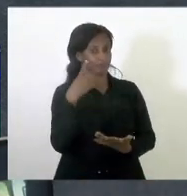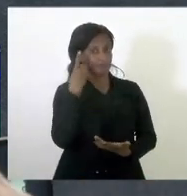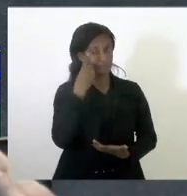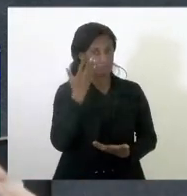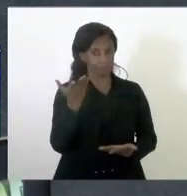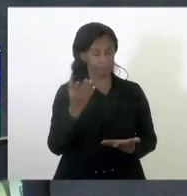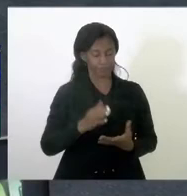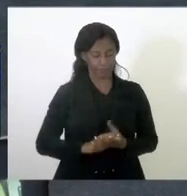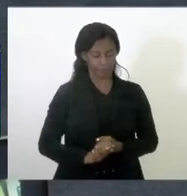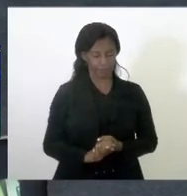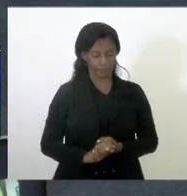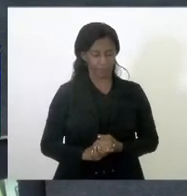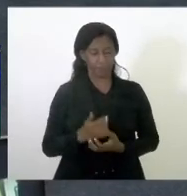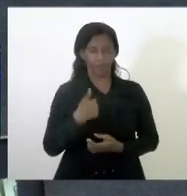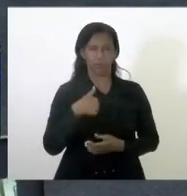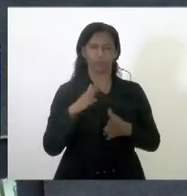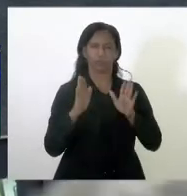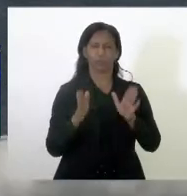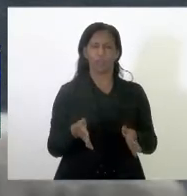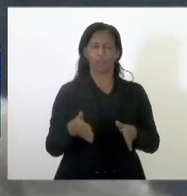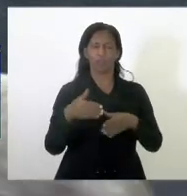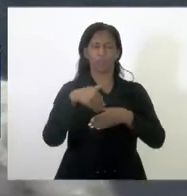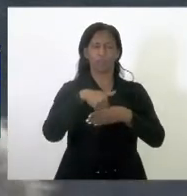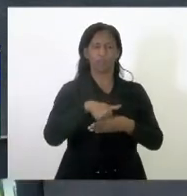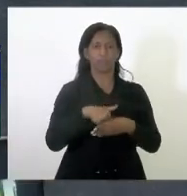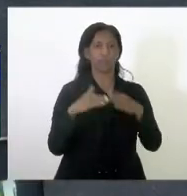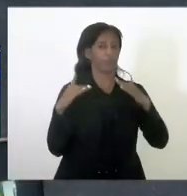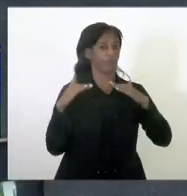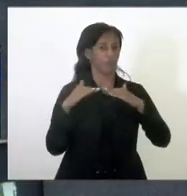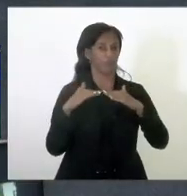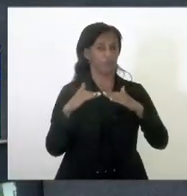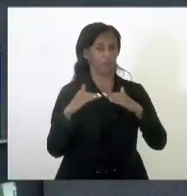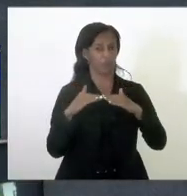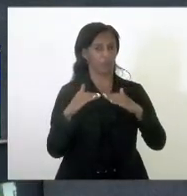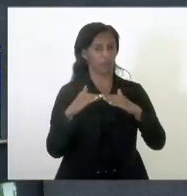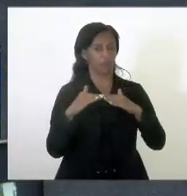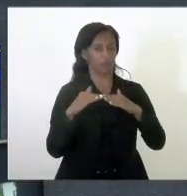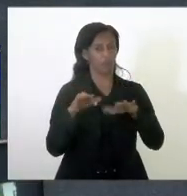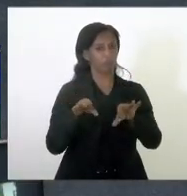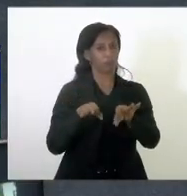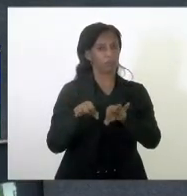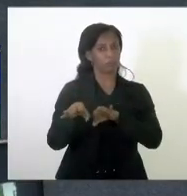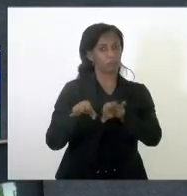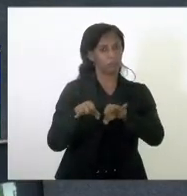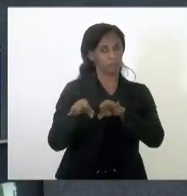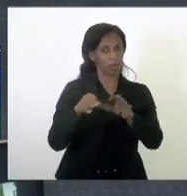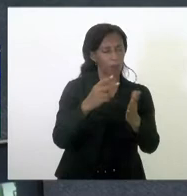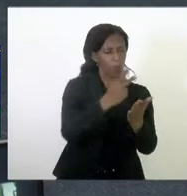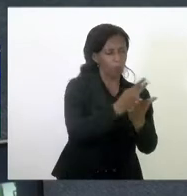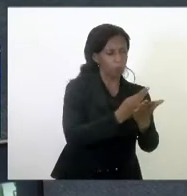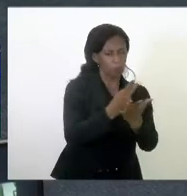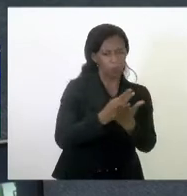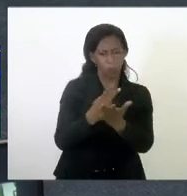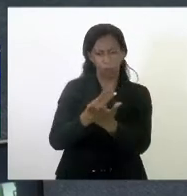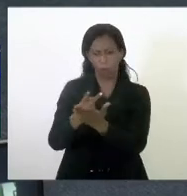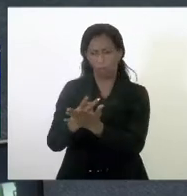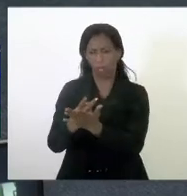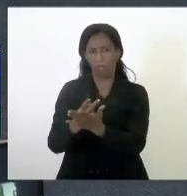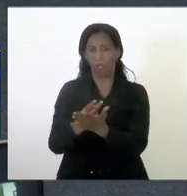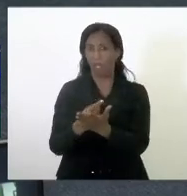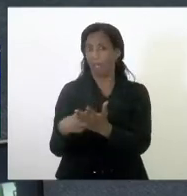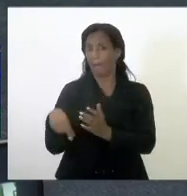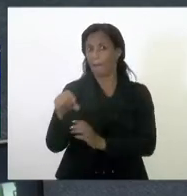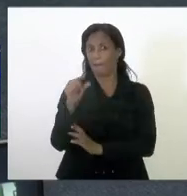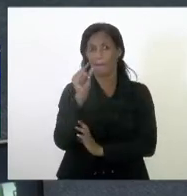que eu já votei favorável a projetos dele, e não foram poucos,